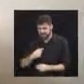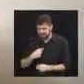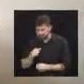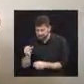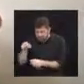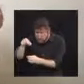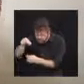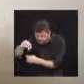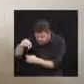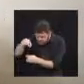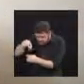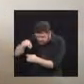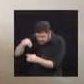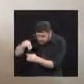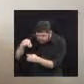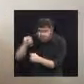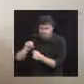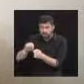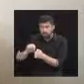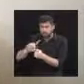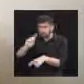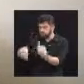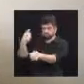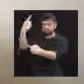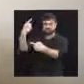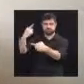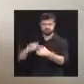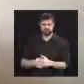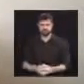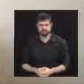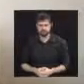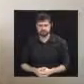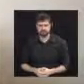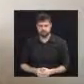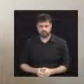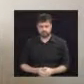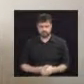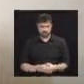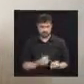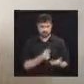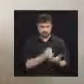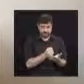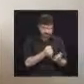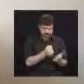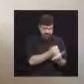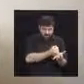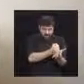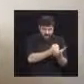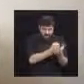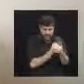diluição, mais efeito ela possui. E a fitoterapia